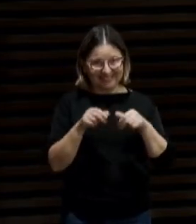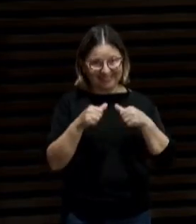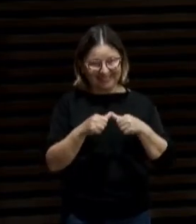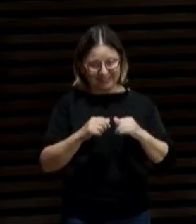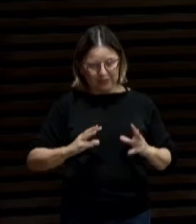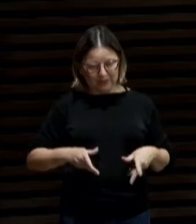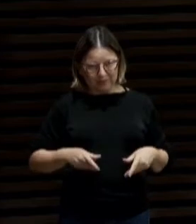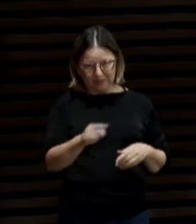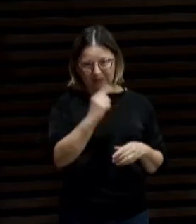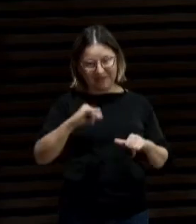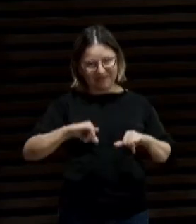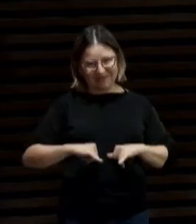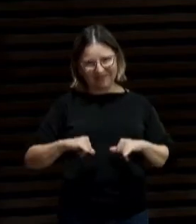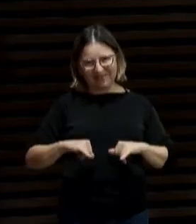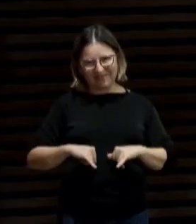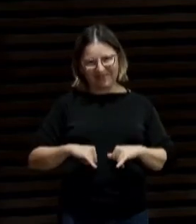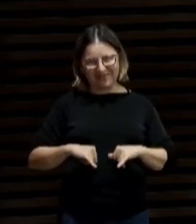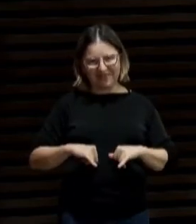tabernáculo gememos,